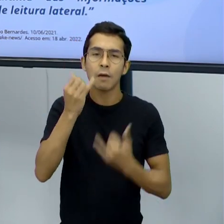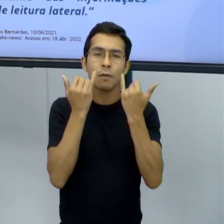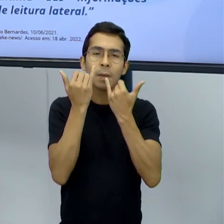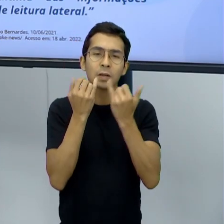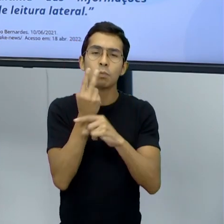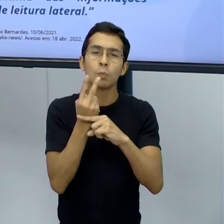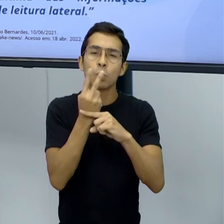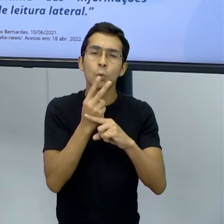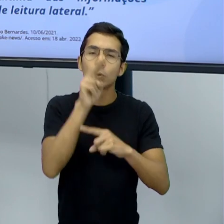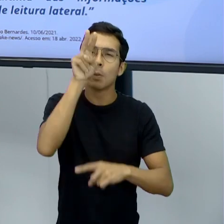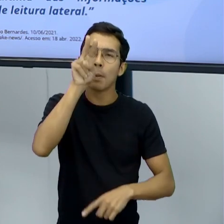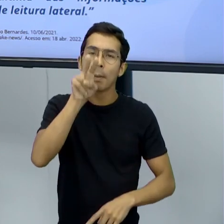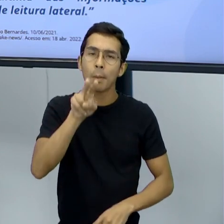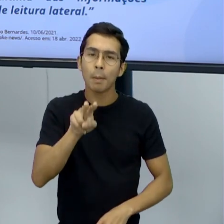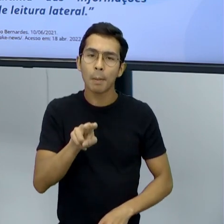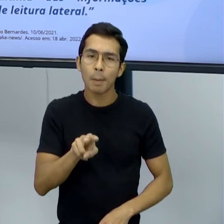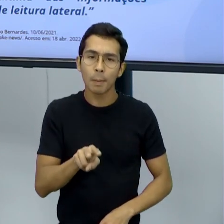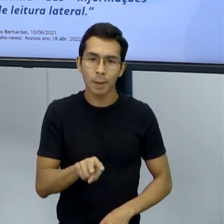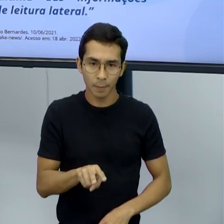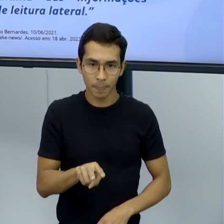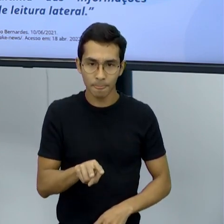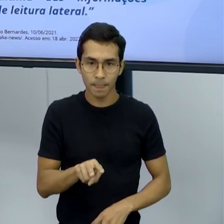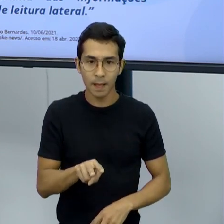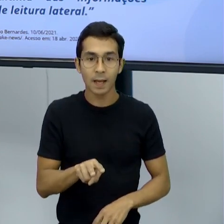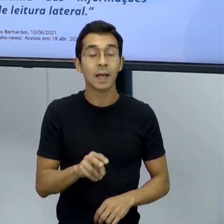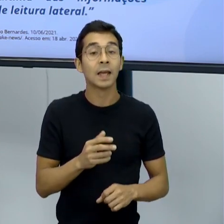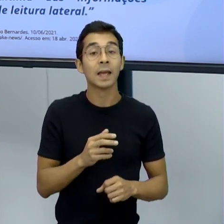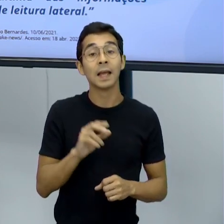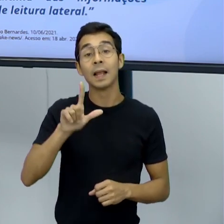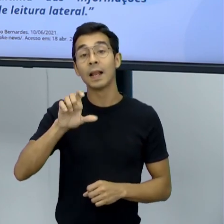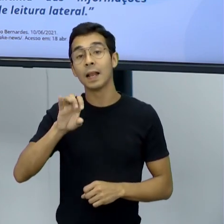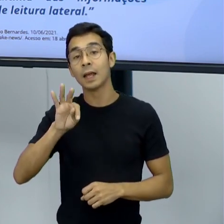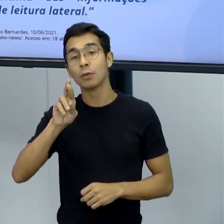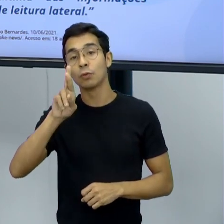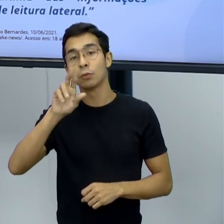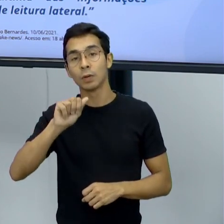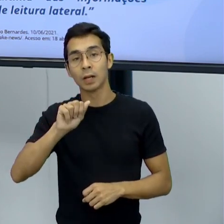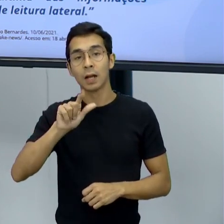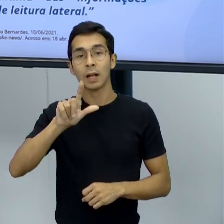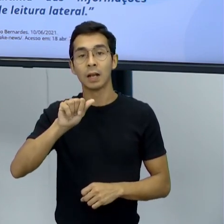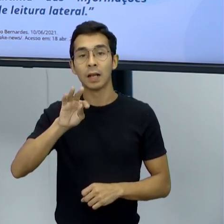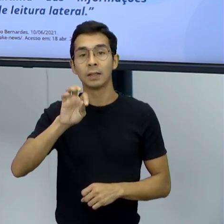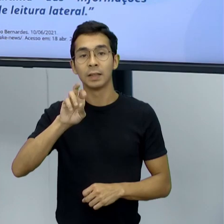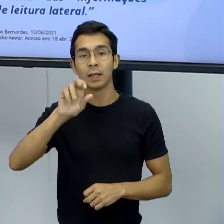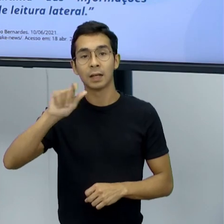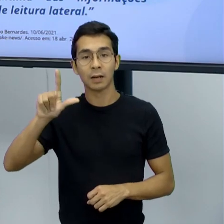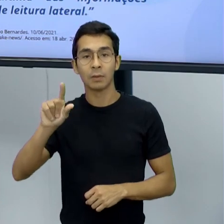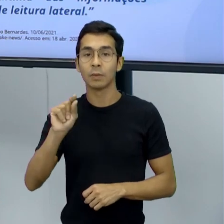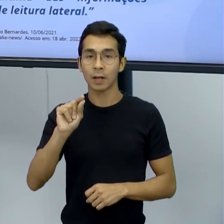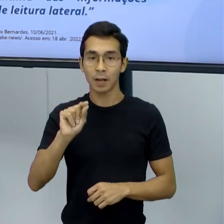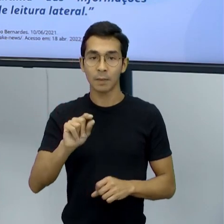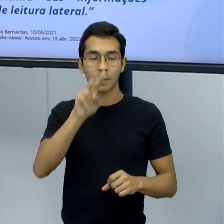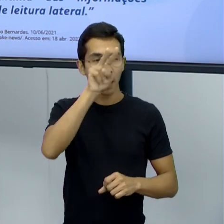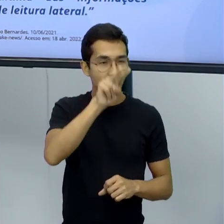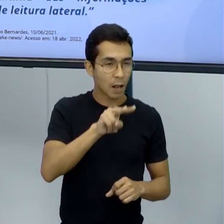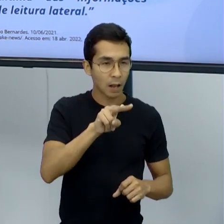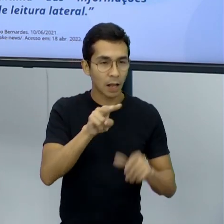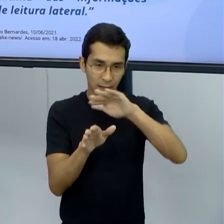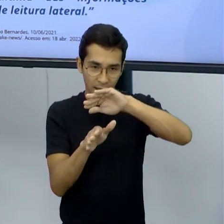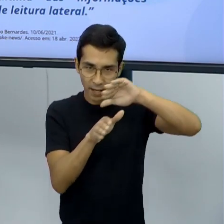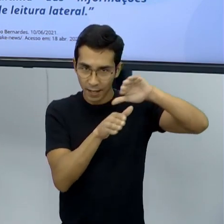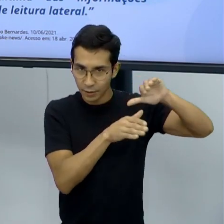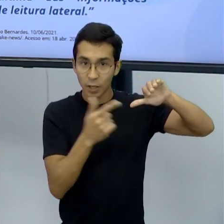daquela agência. O que é uma leitura lateral? É quando você deixa essa aba,